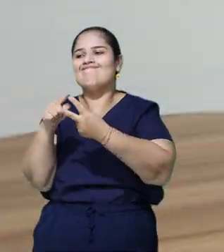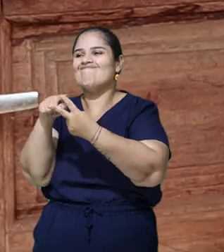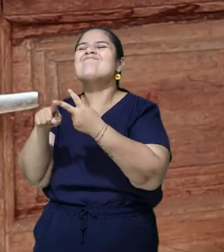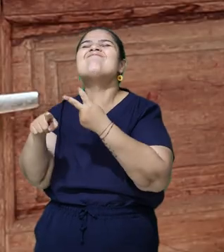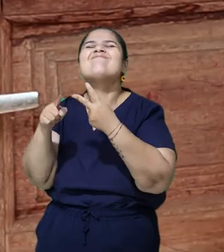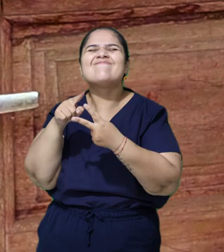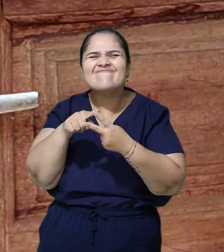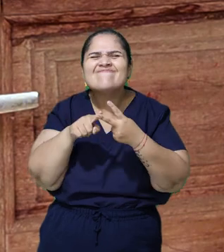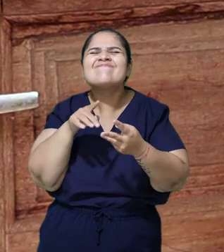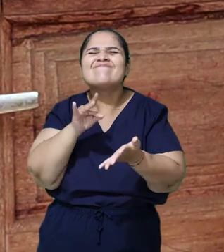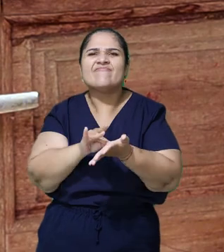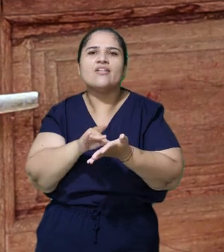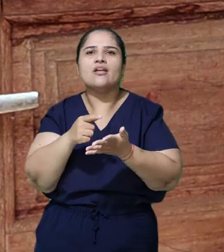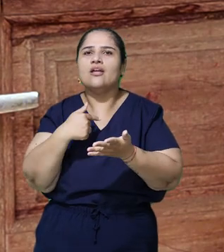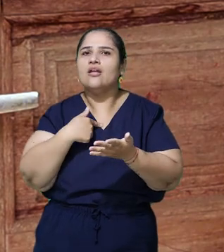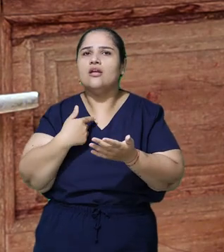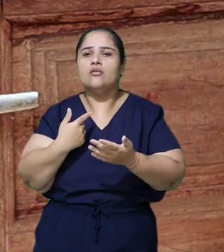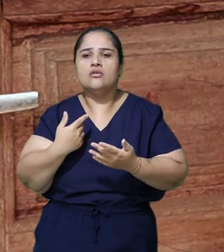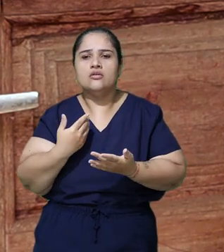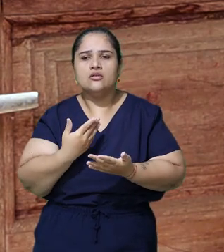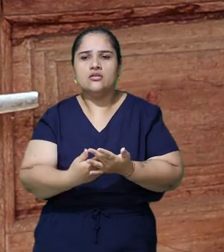acreditar, né?